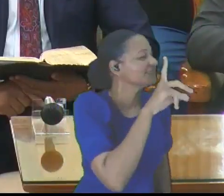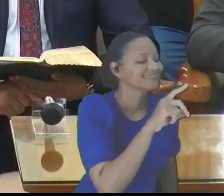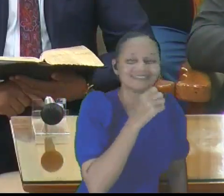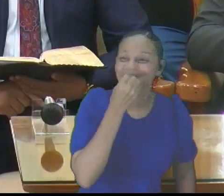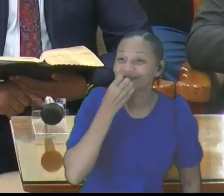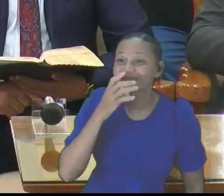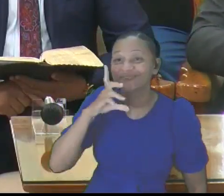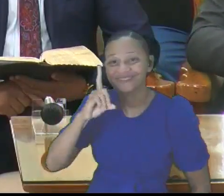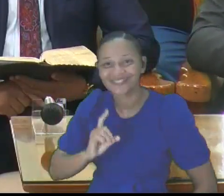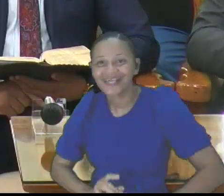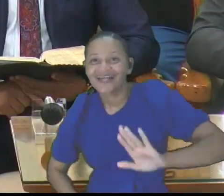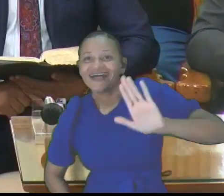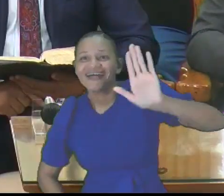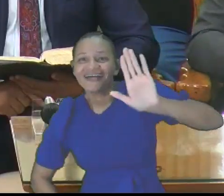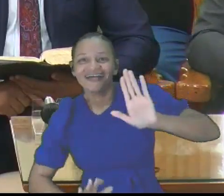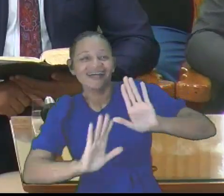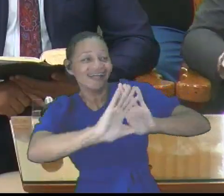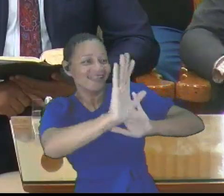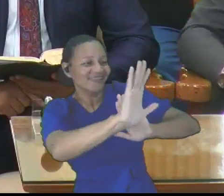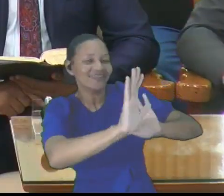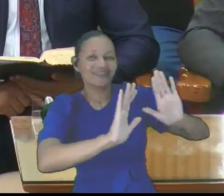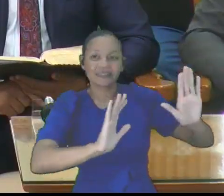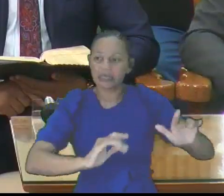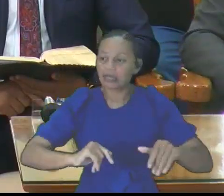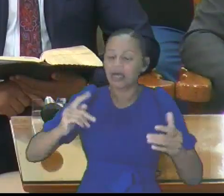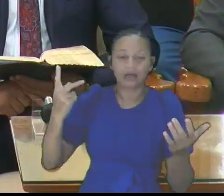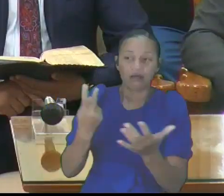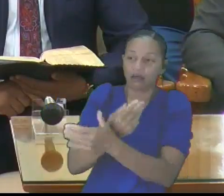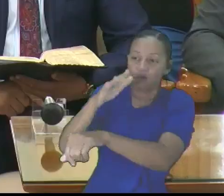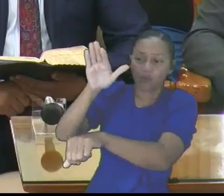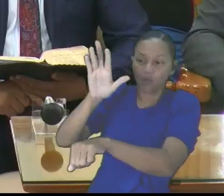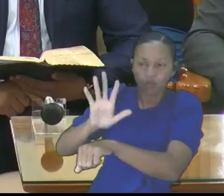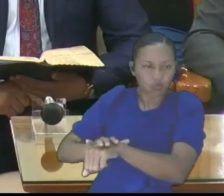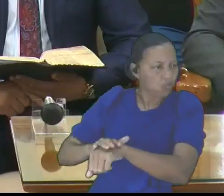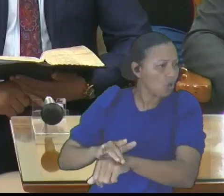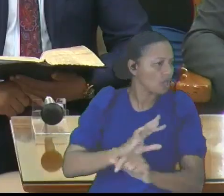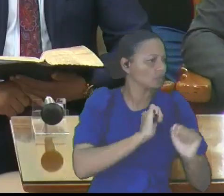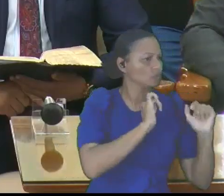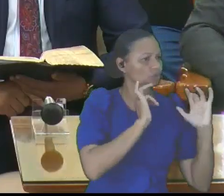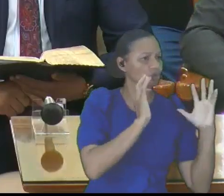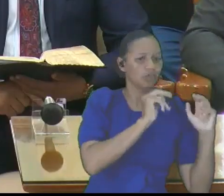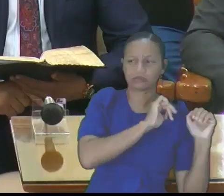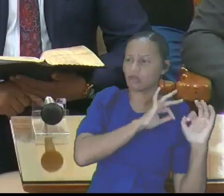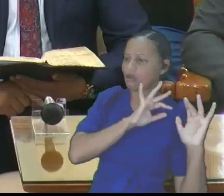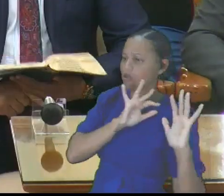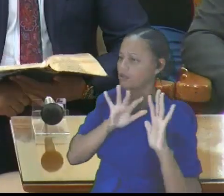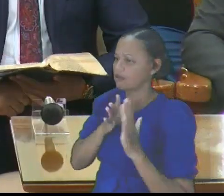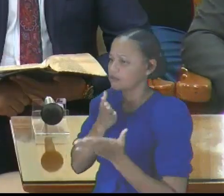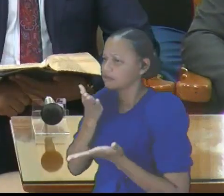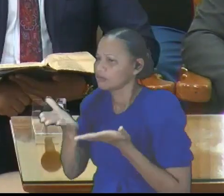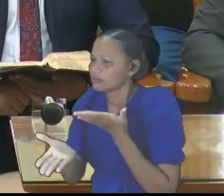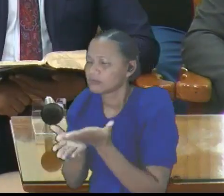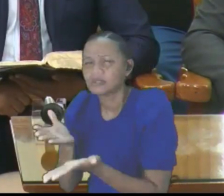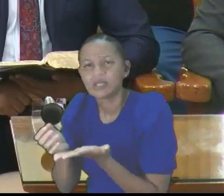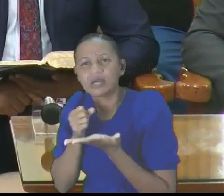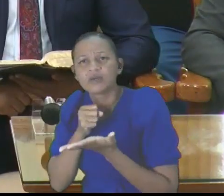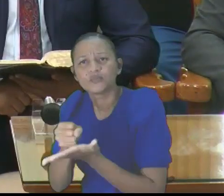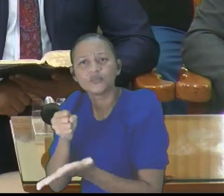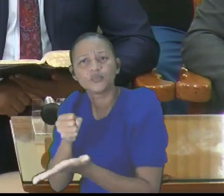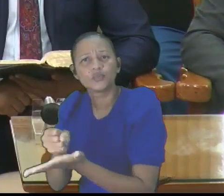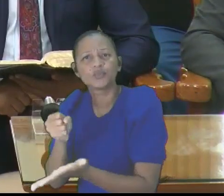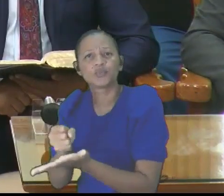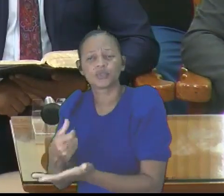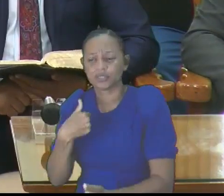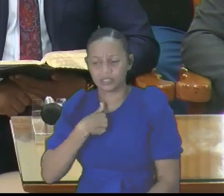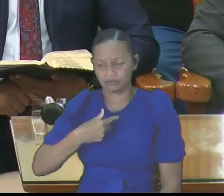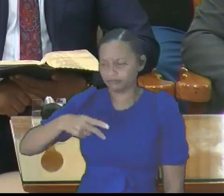mundo. Todo mundo, quando uma pessoa adoecia, a rua toda se envolvia para ajudar aquela pessoa. Eu